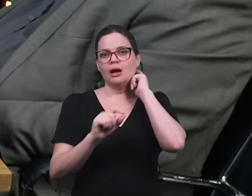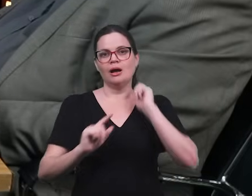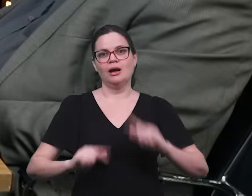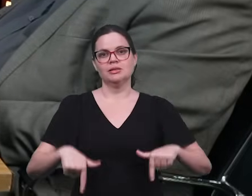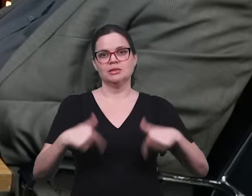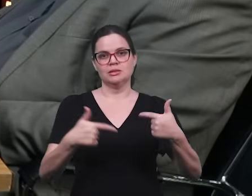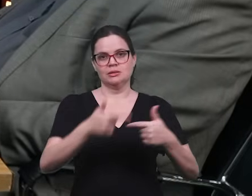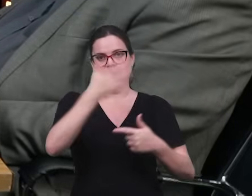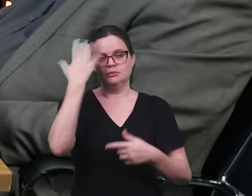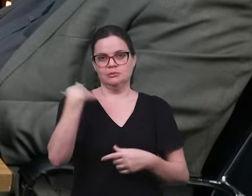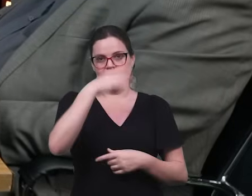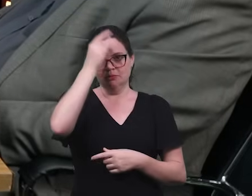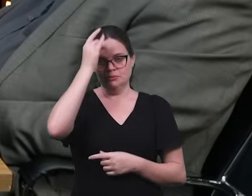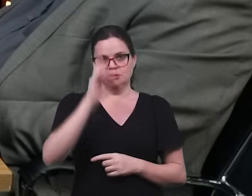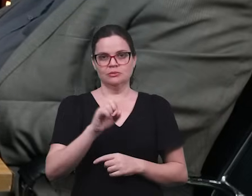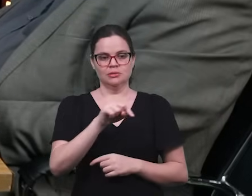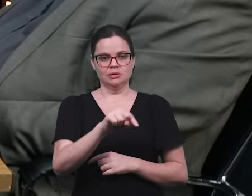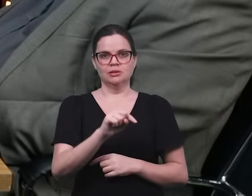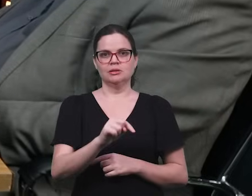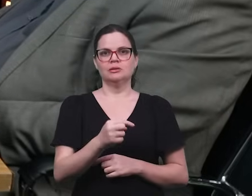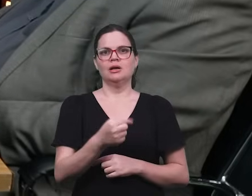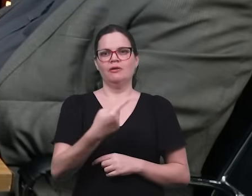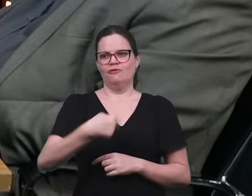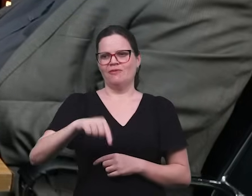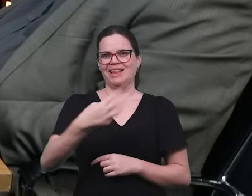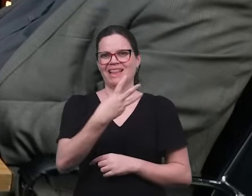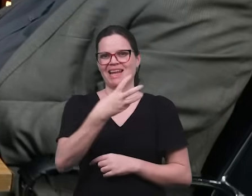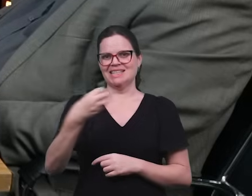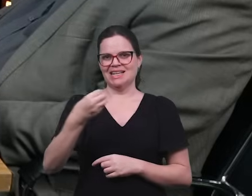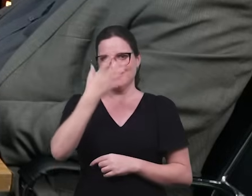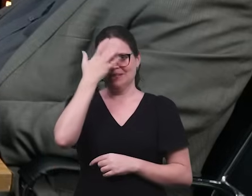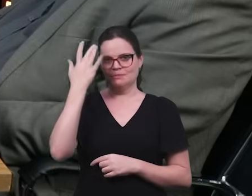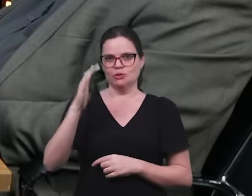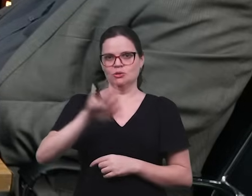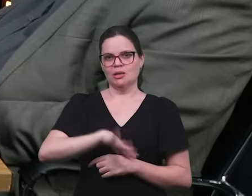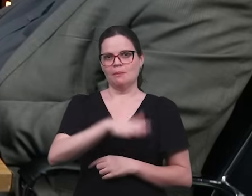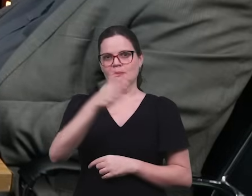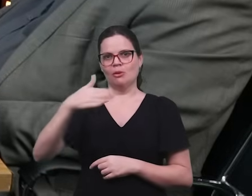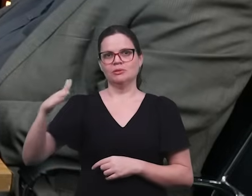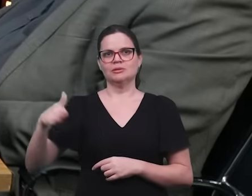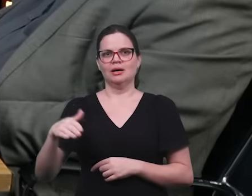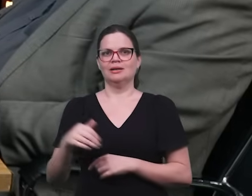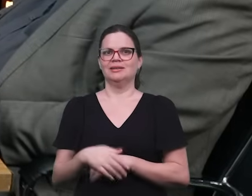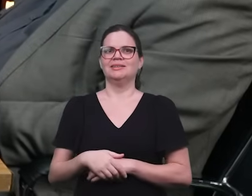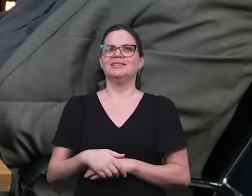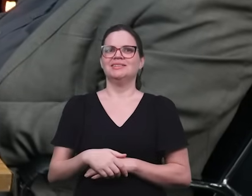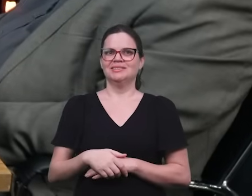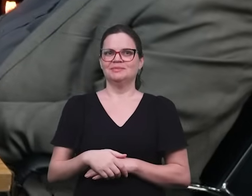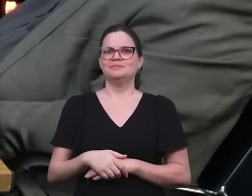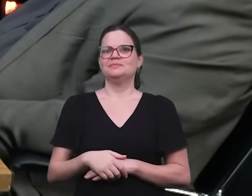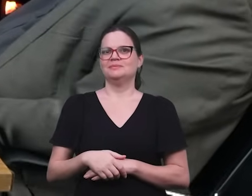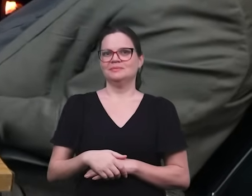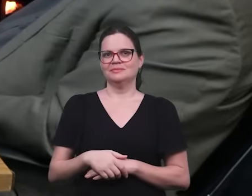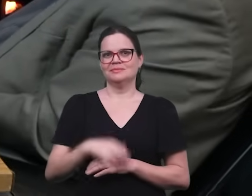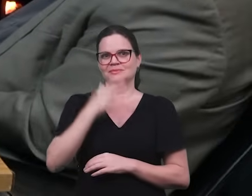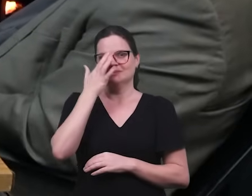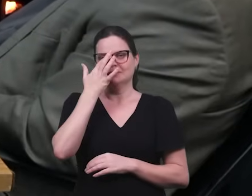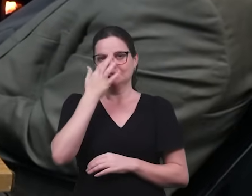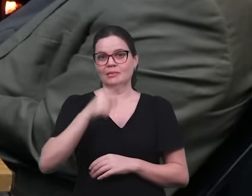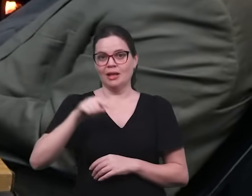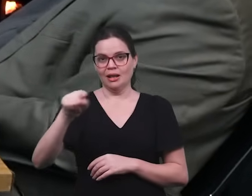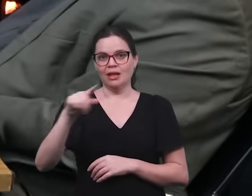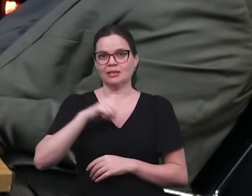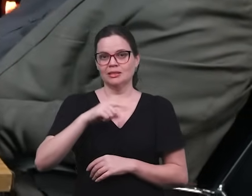Santo, quando no final, que ele sobe com os 300 às montanhas. Vamos ver agora mesmo. Pronto, isso. Aí a gente